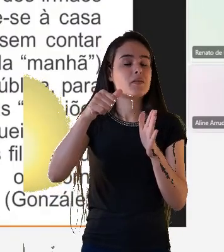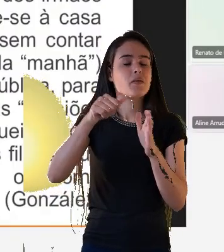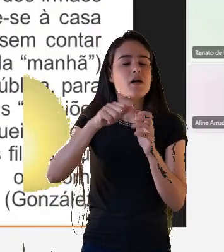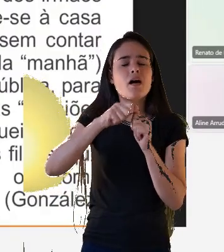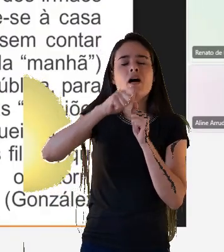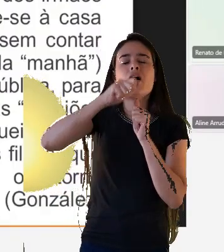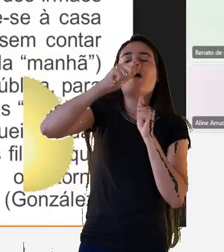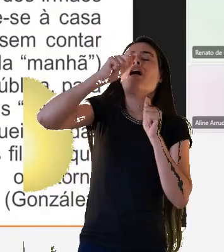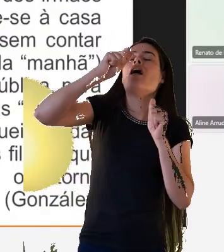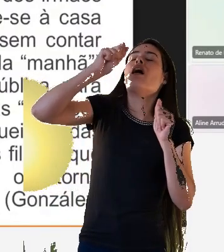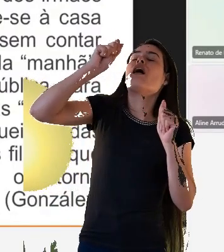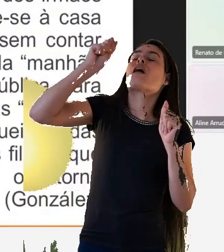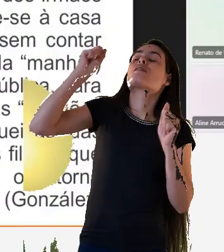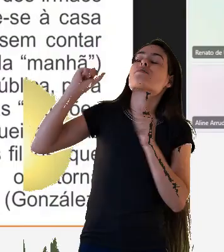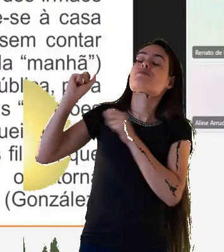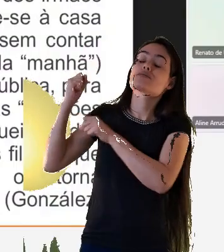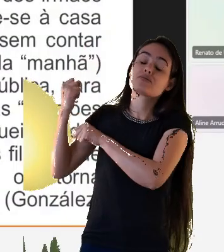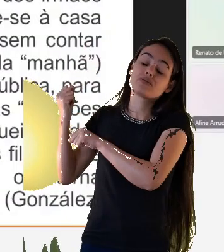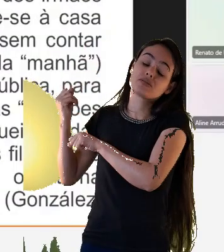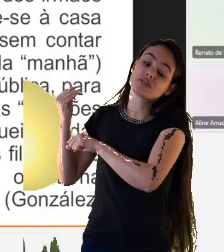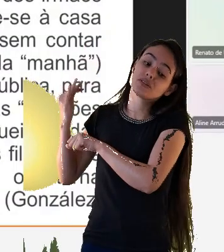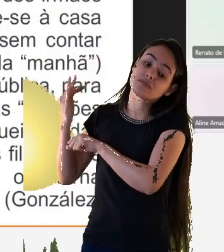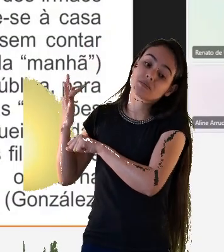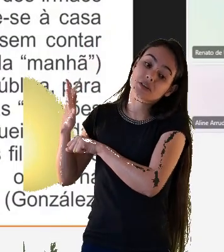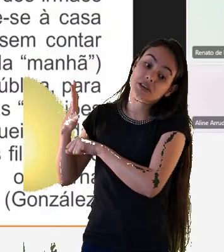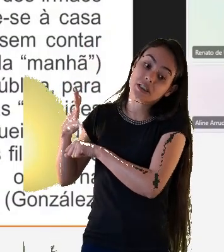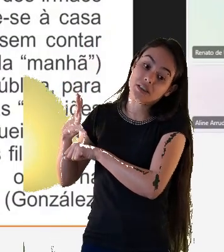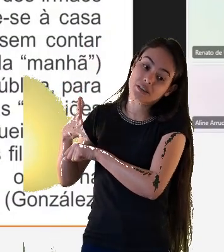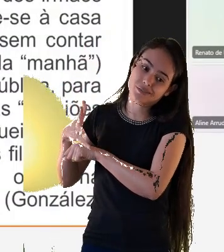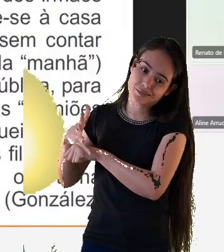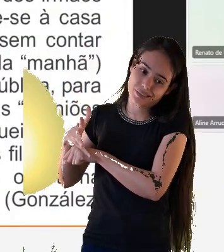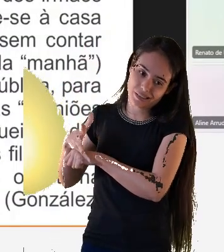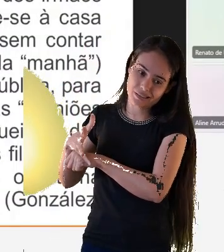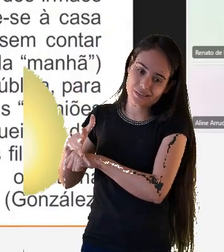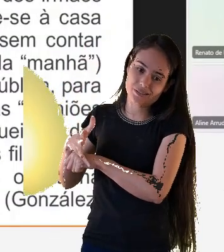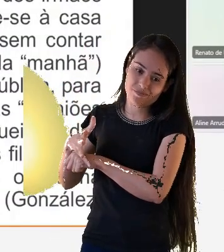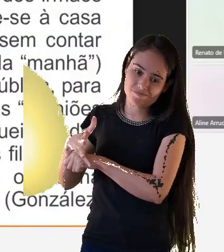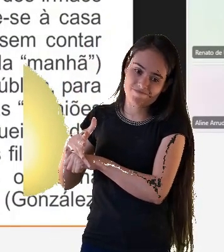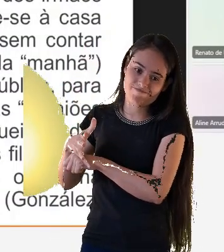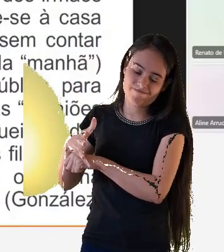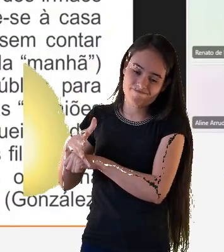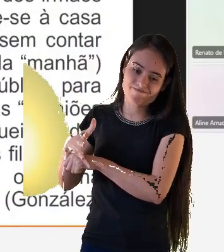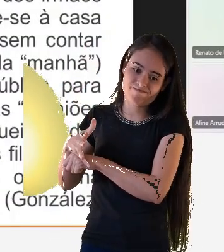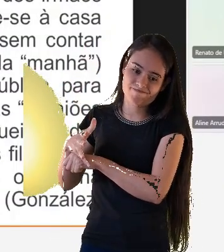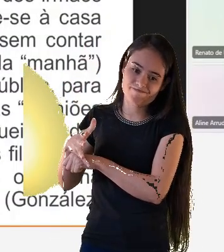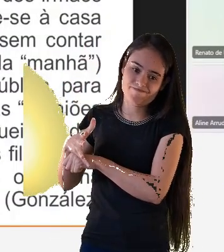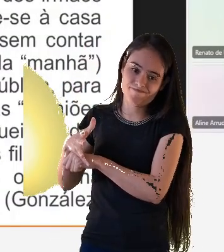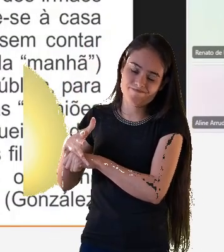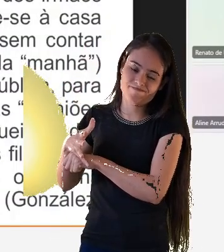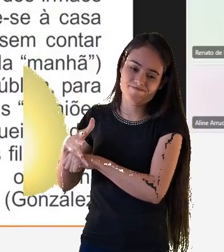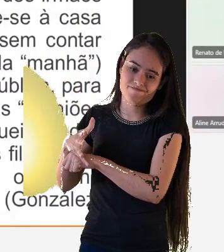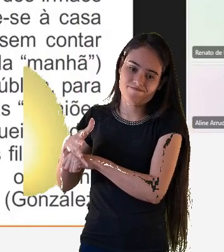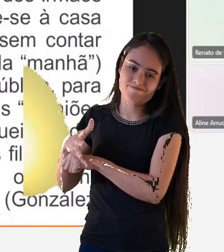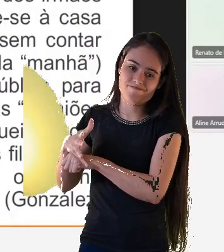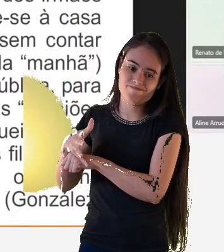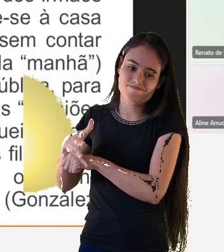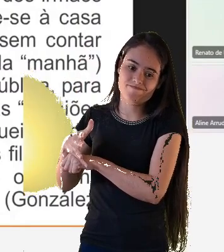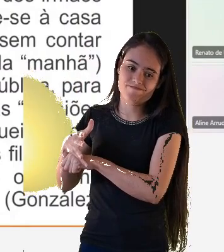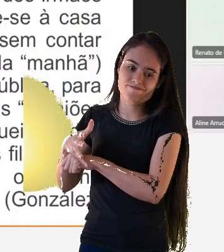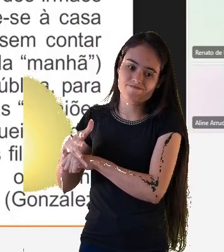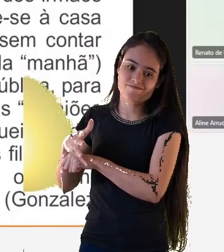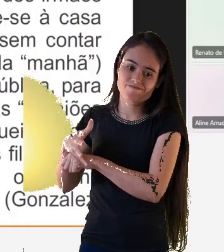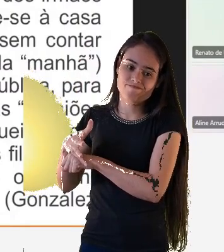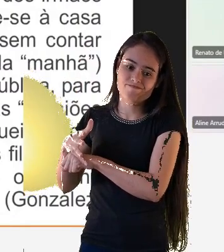dos postos de assistência médica pública para tratar de algum filho doente, ou então quando tem de ir